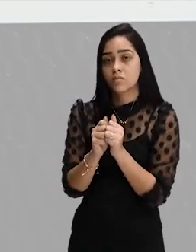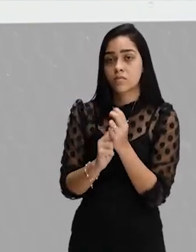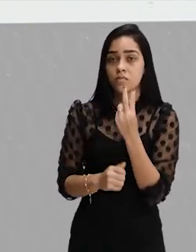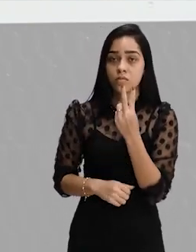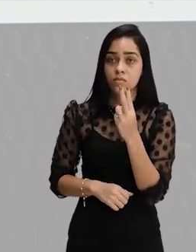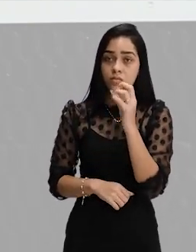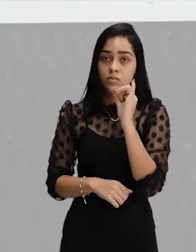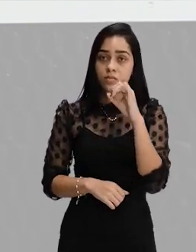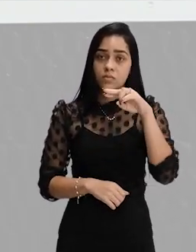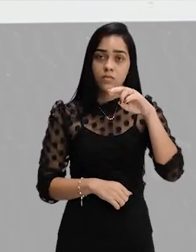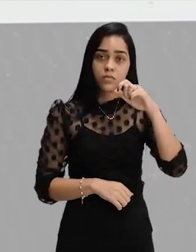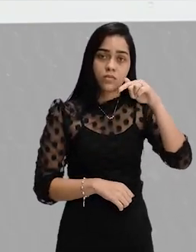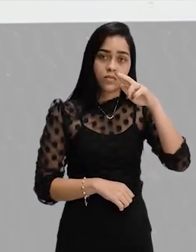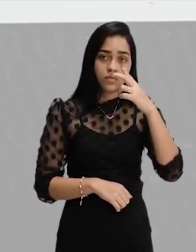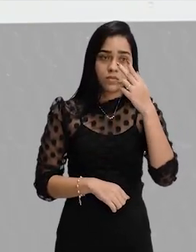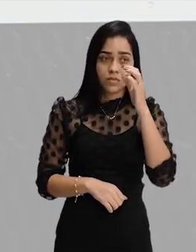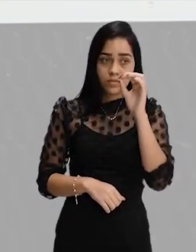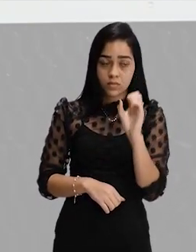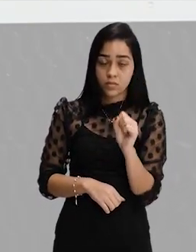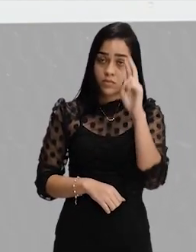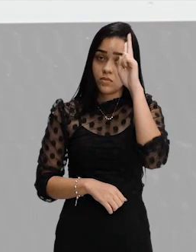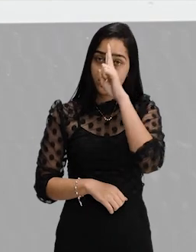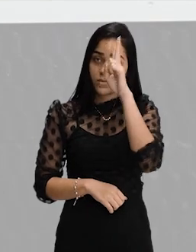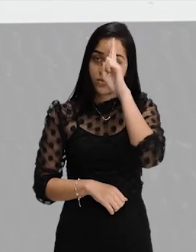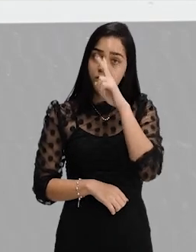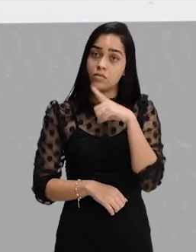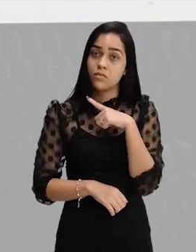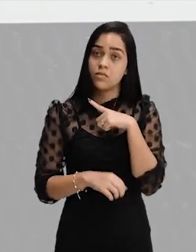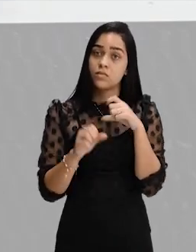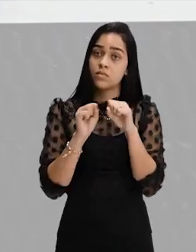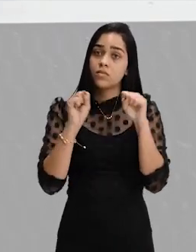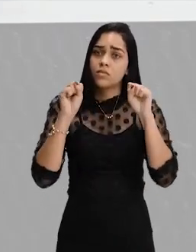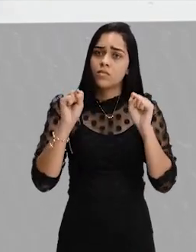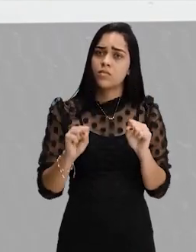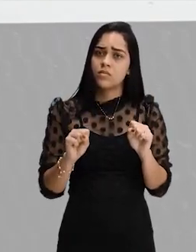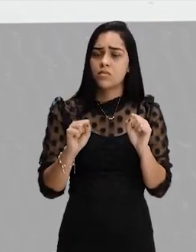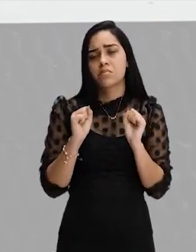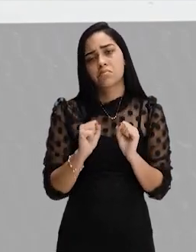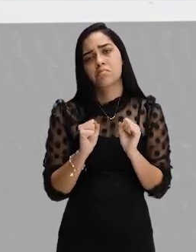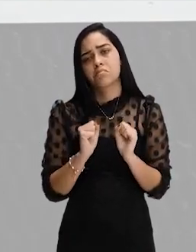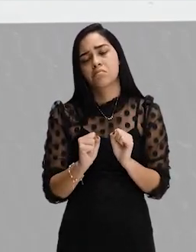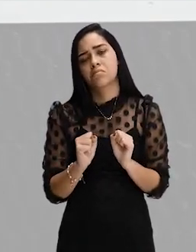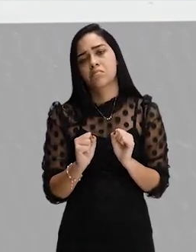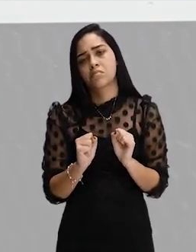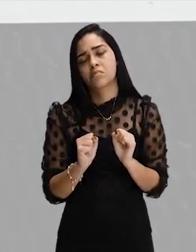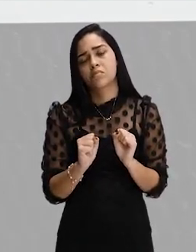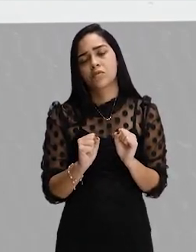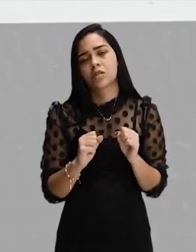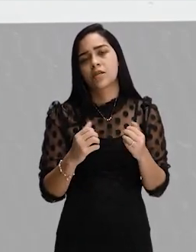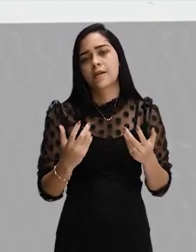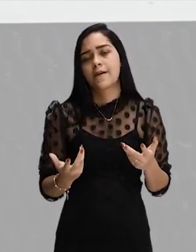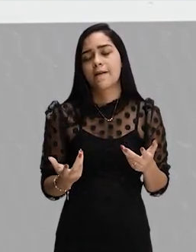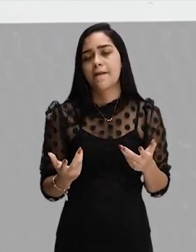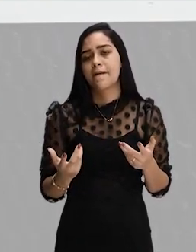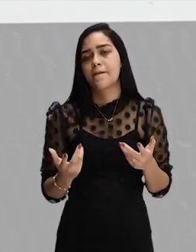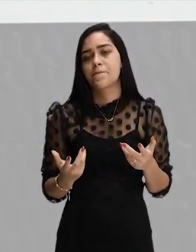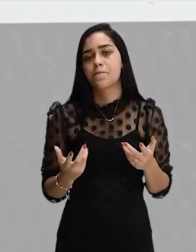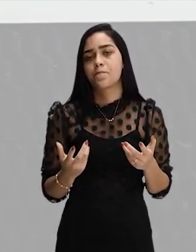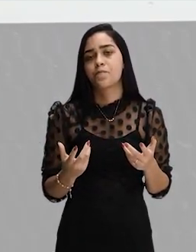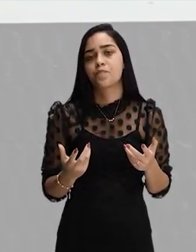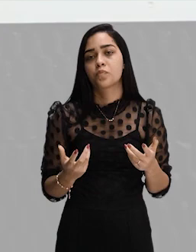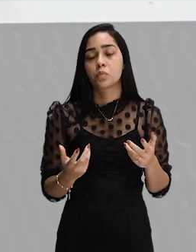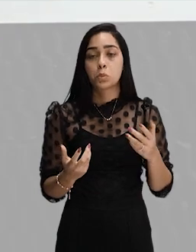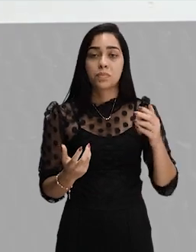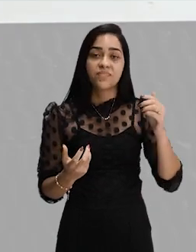duas inequações. Tá? Lembrando que quando eu tenho um sistema, seja ela um sistema de equações, seja ela um sistema